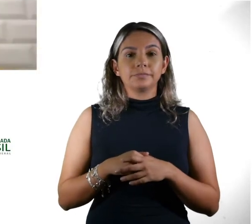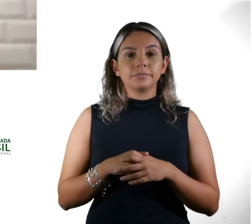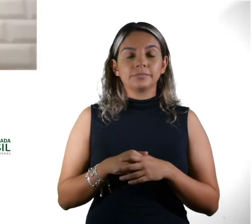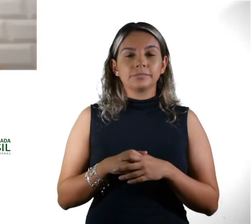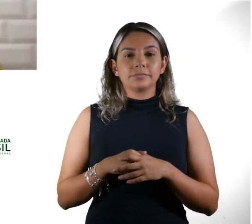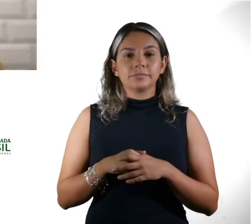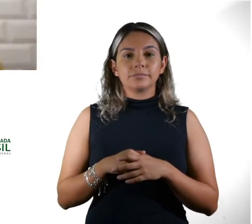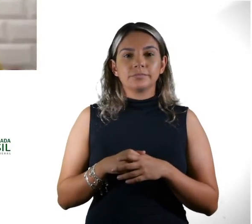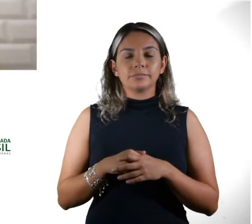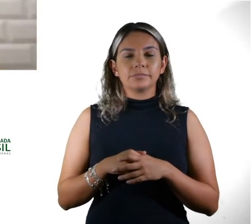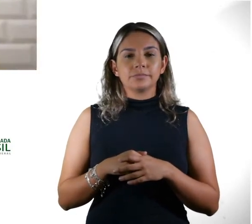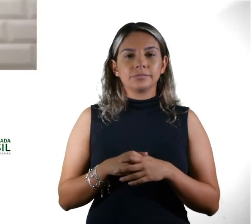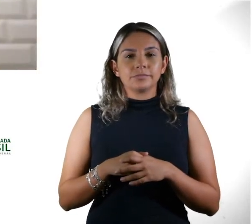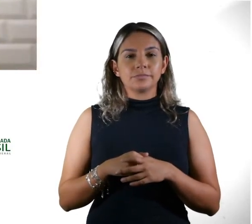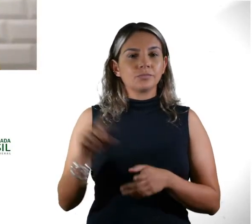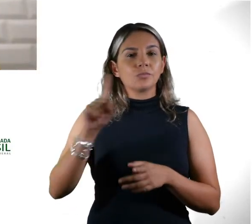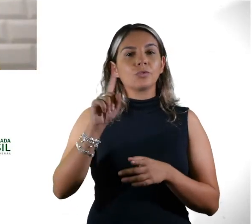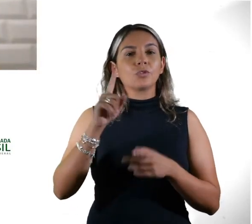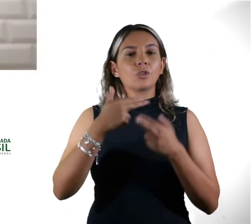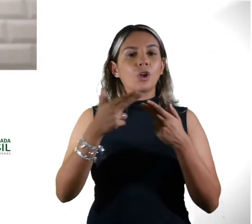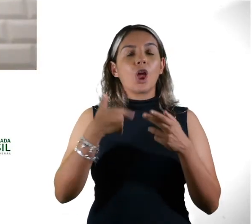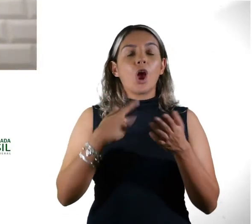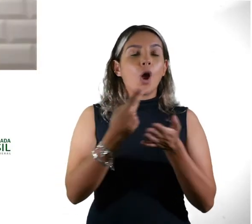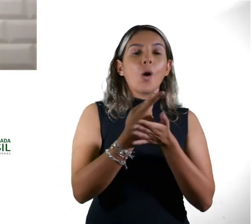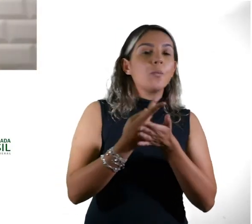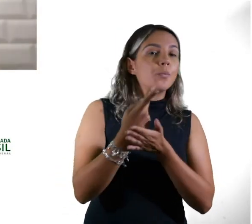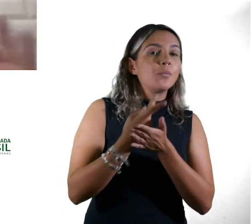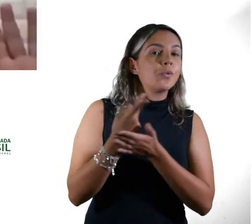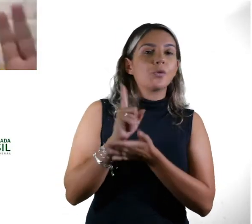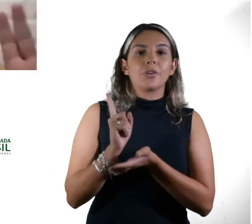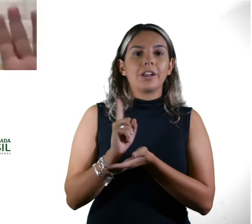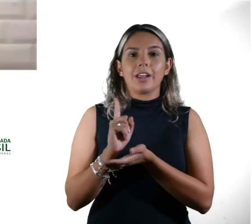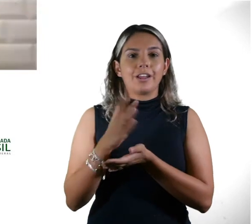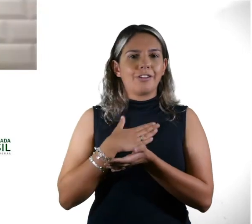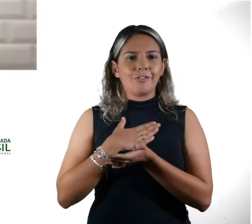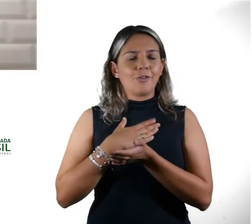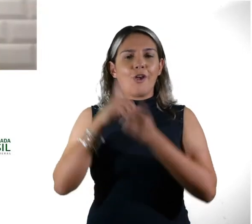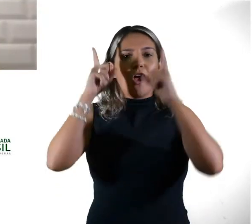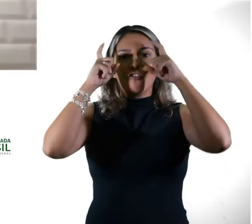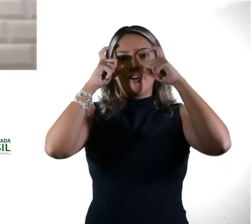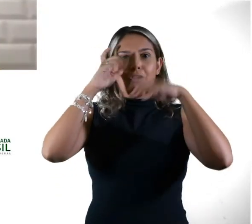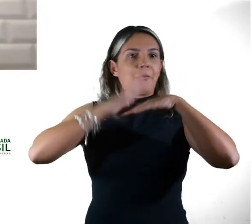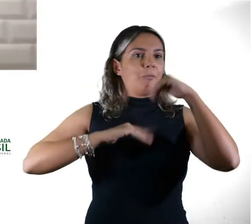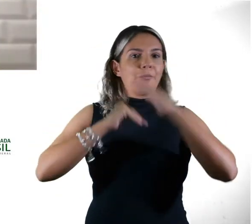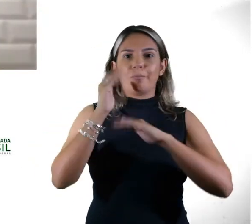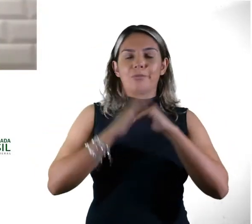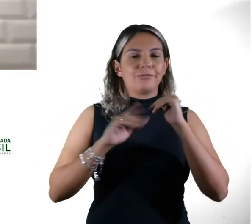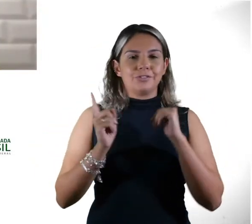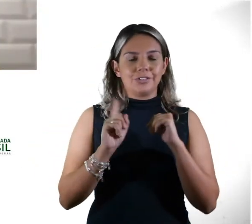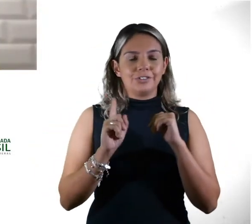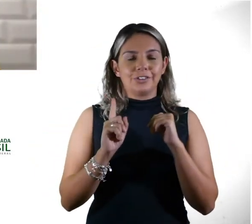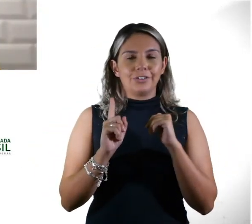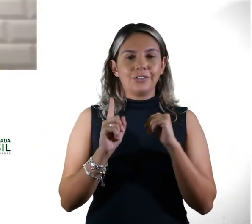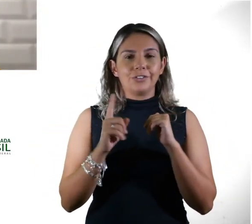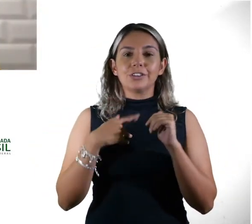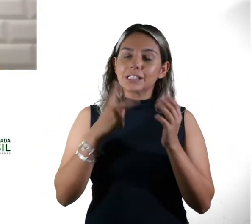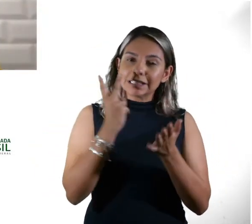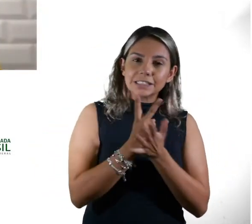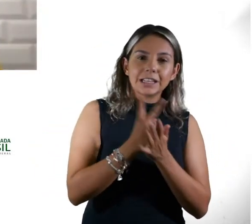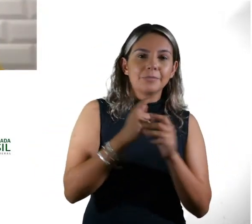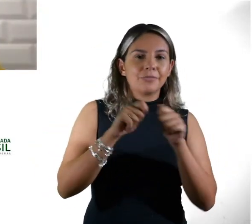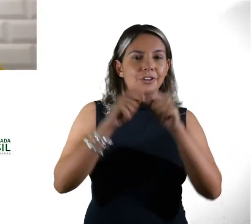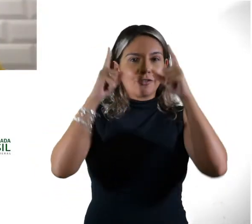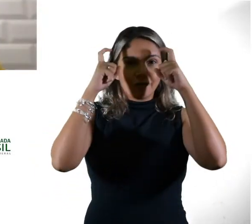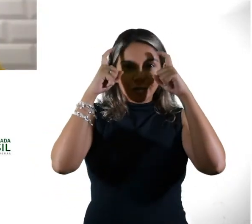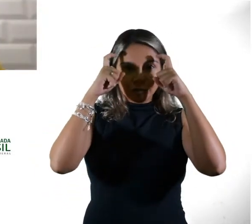Enfim, não foi uma coisa que eu procurasse, eu não me considero fotógrafo, atenção, longe disso. Eu sempre fiz